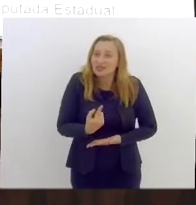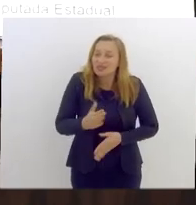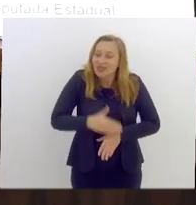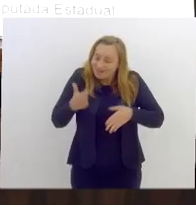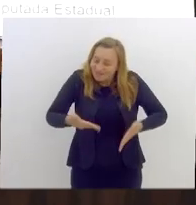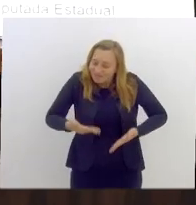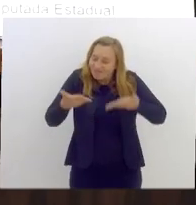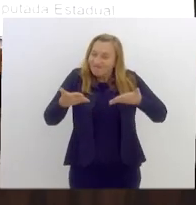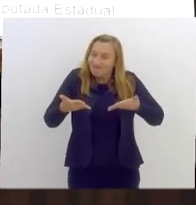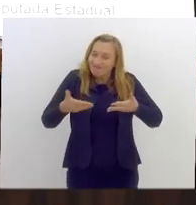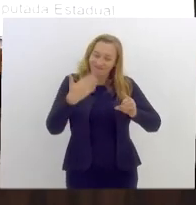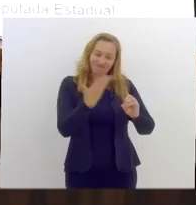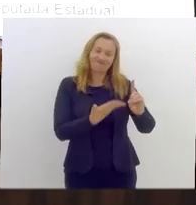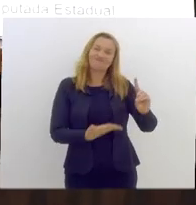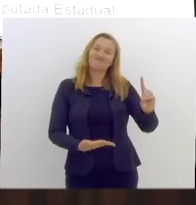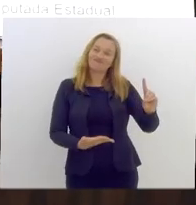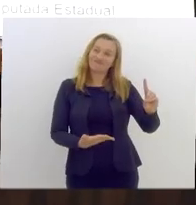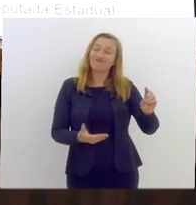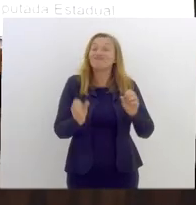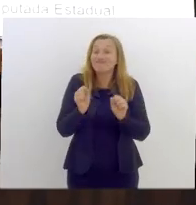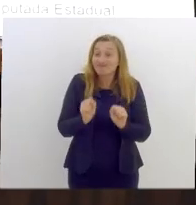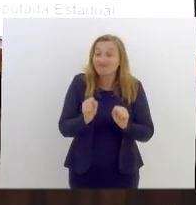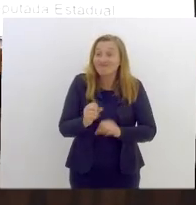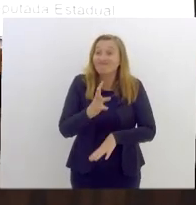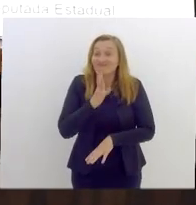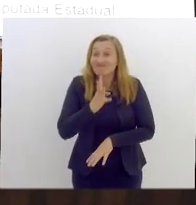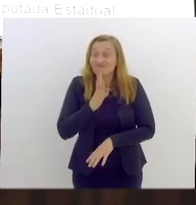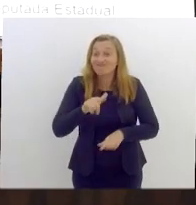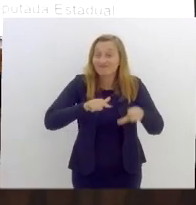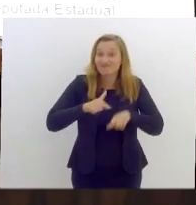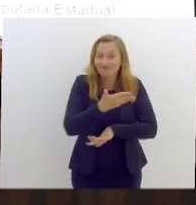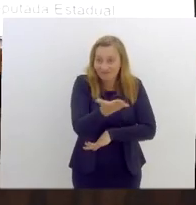sentimos homenageados poder reconhecer o trabalho